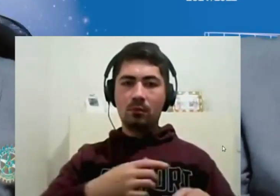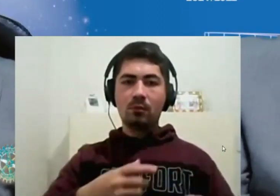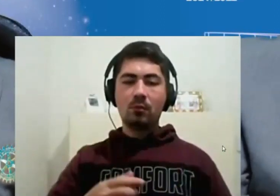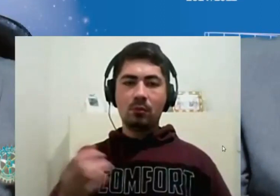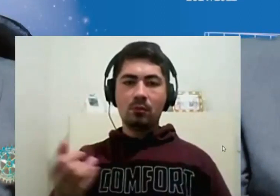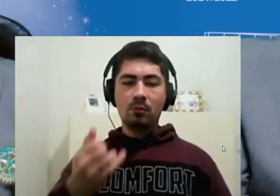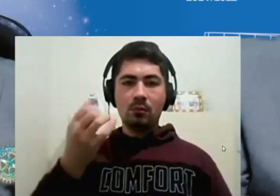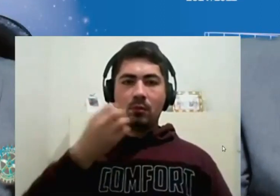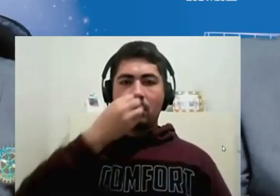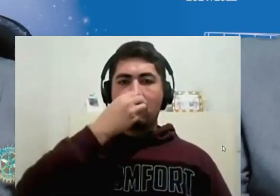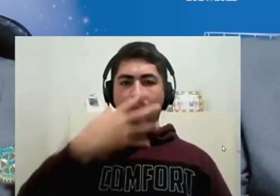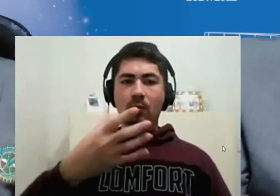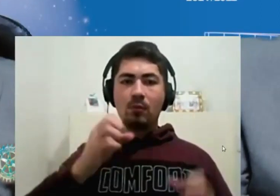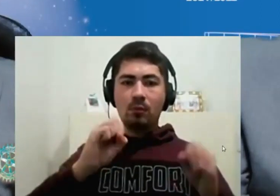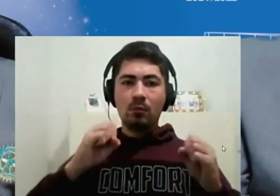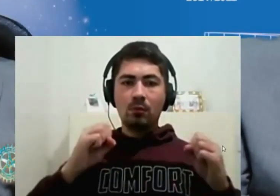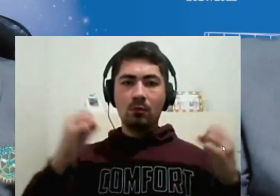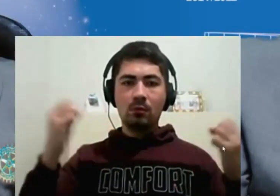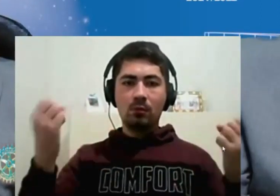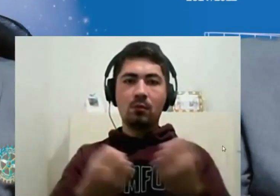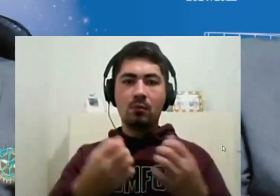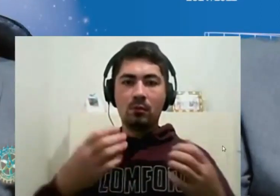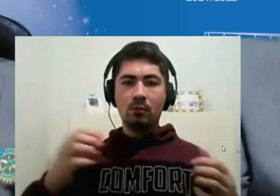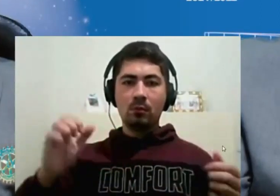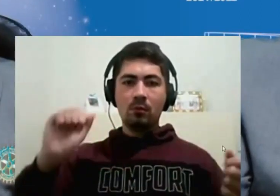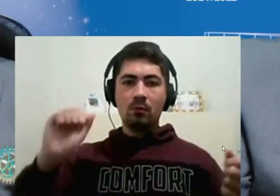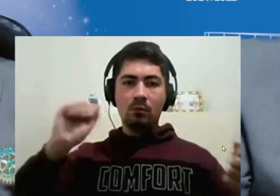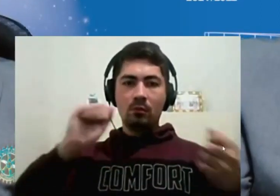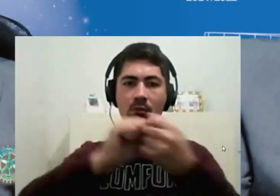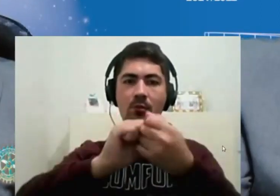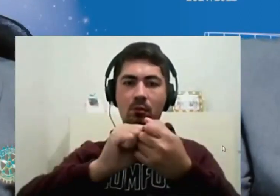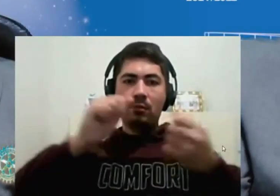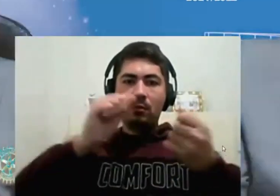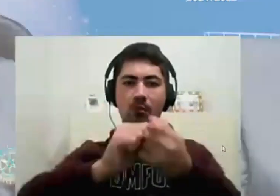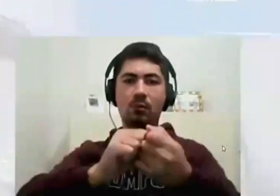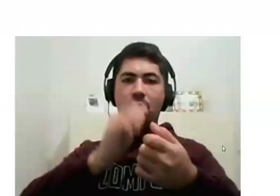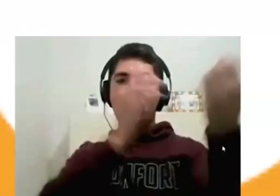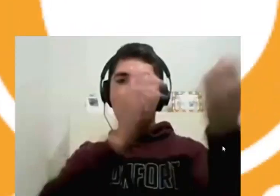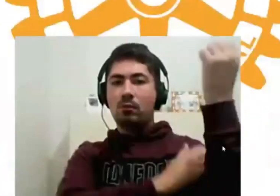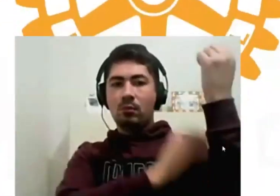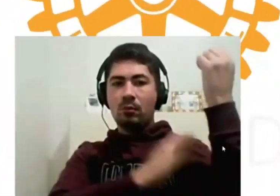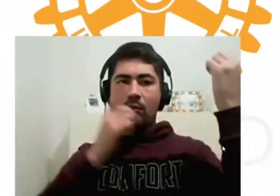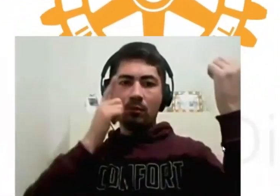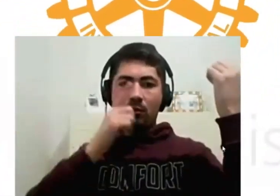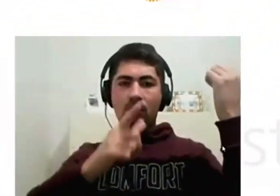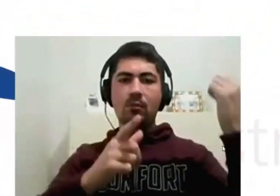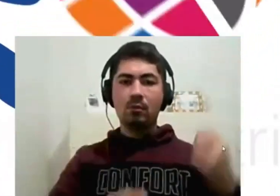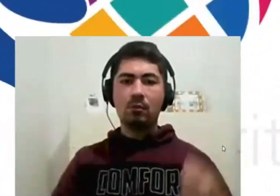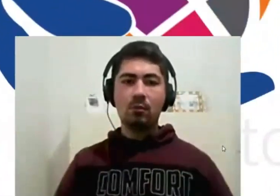Bom seminário a todos, e estamos juntos, e juntos somos fortes.